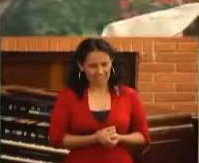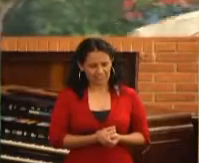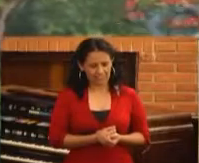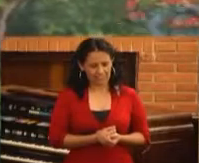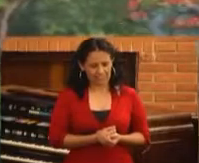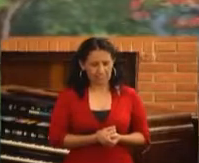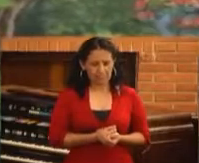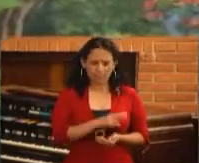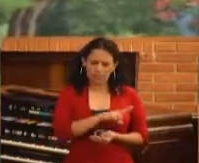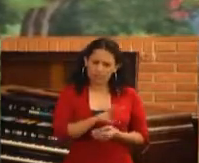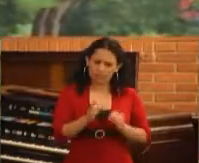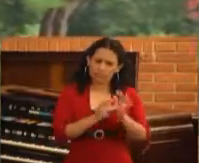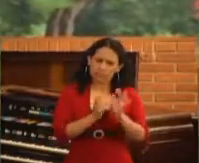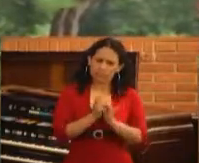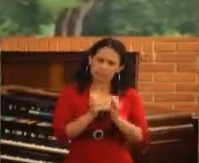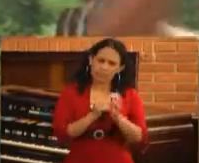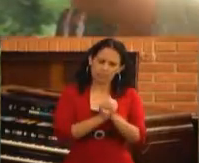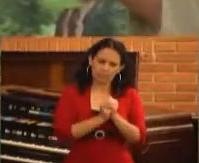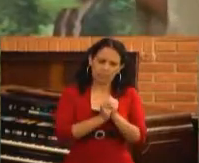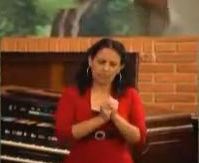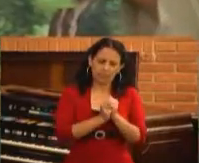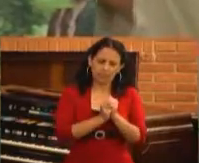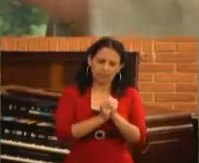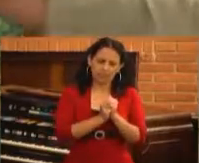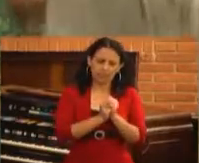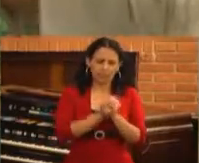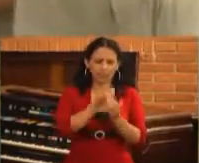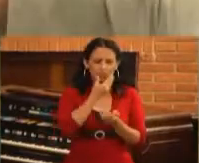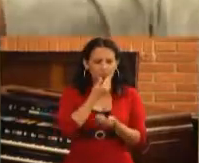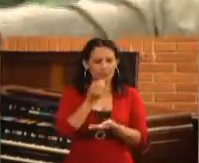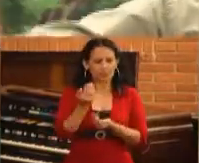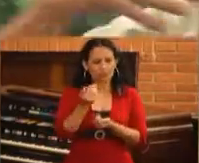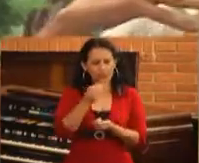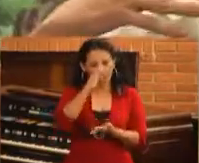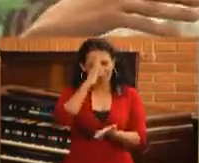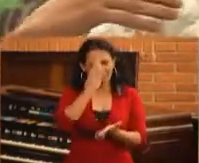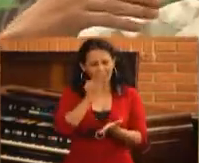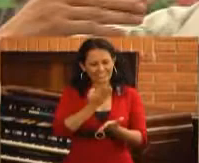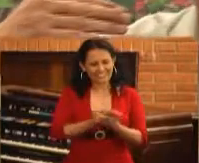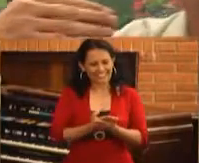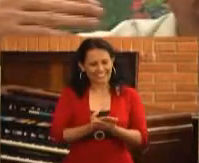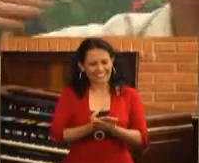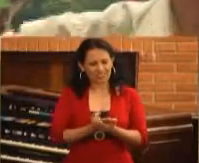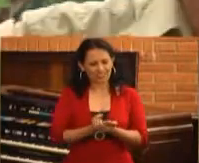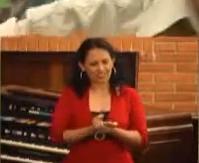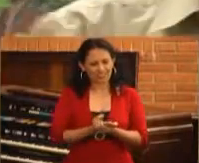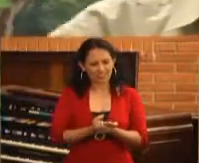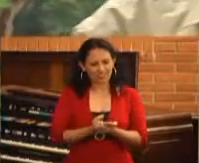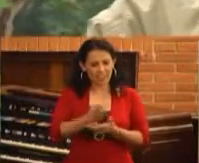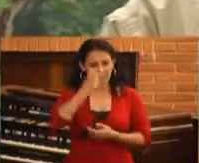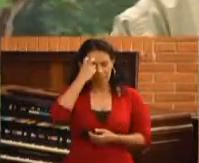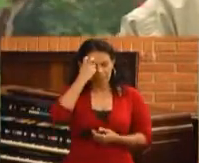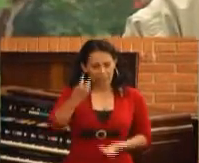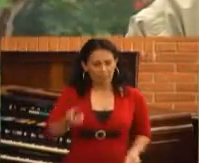Terminada a oração, ele foi lá e pum, ficou muito melhor. Ele já ganhou não sei quantos